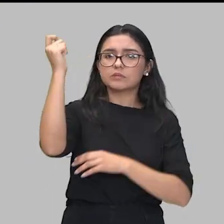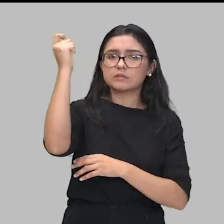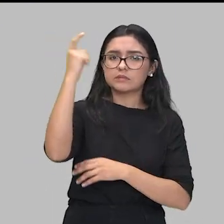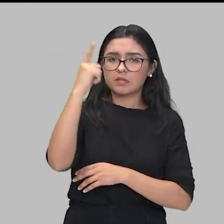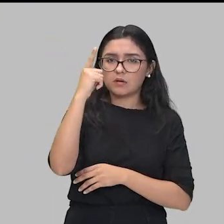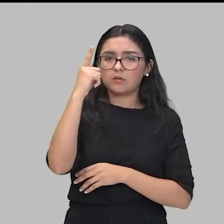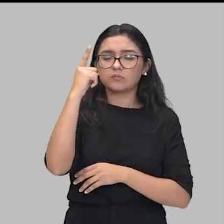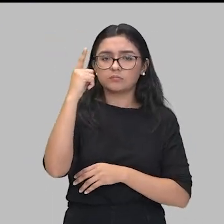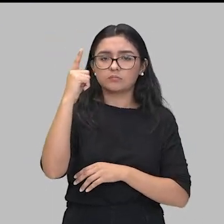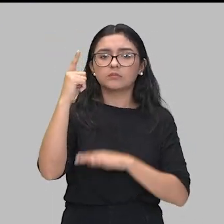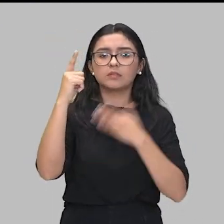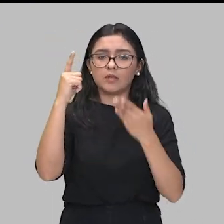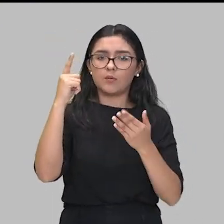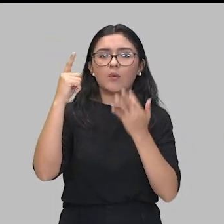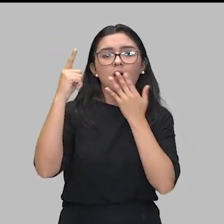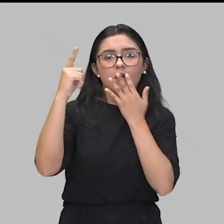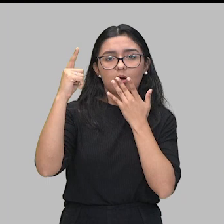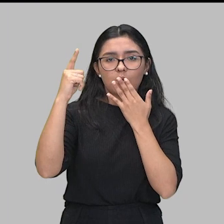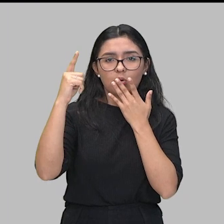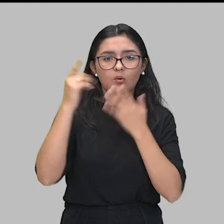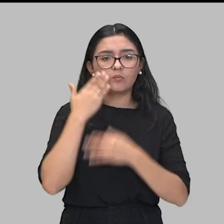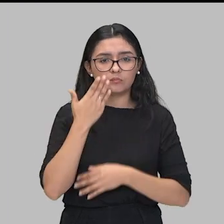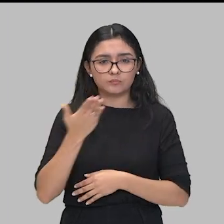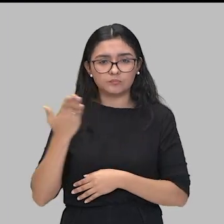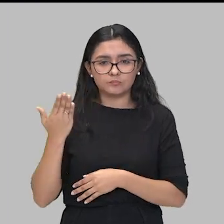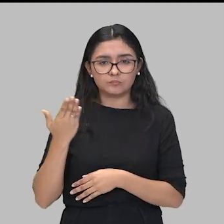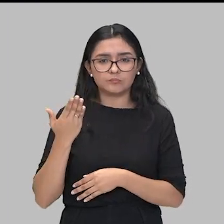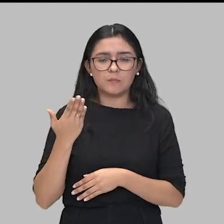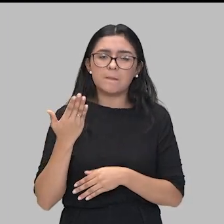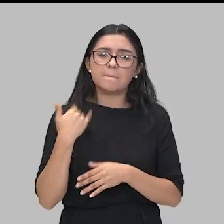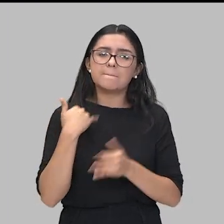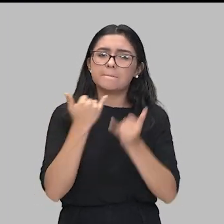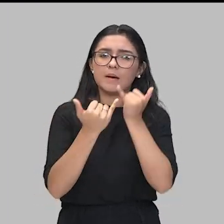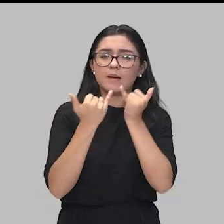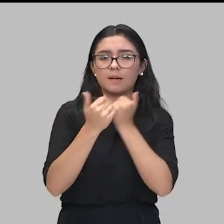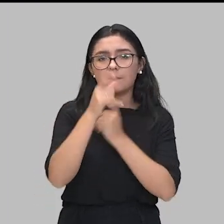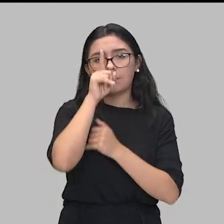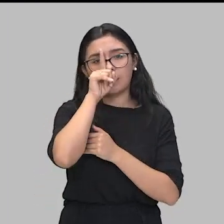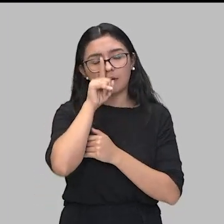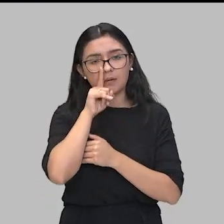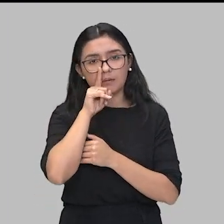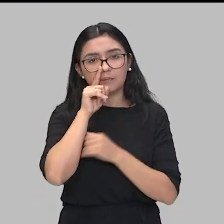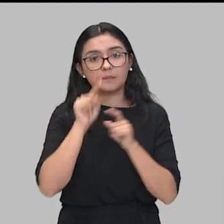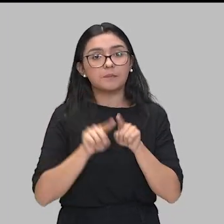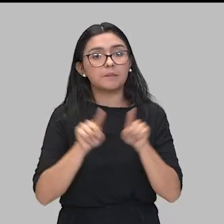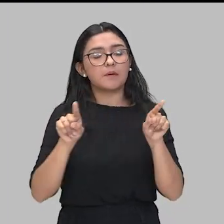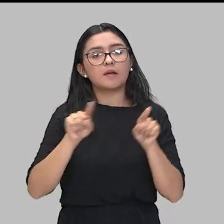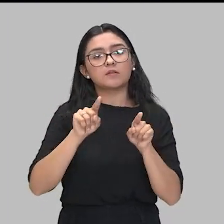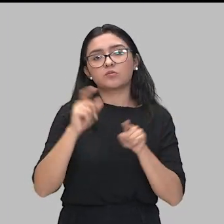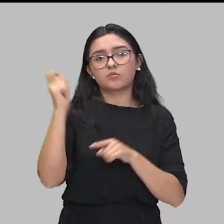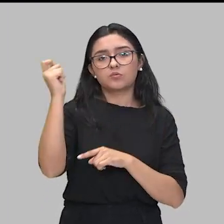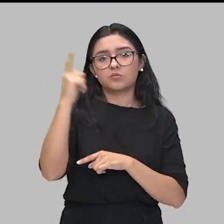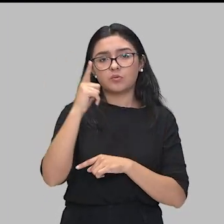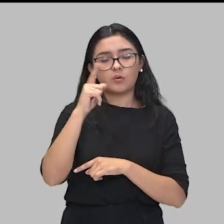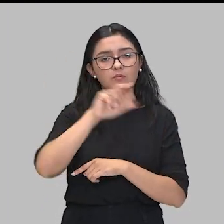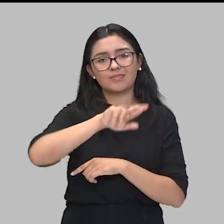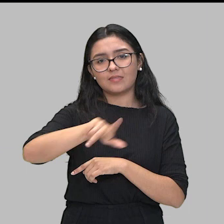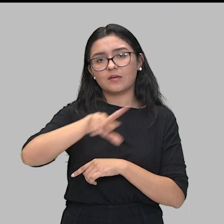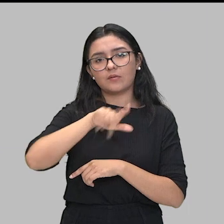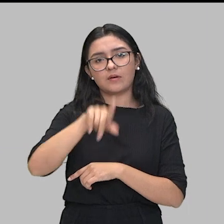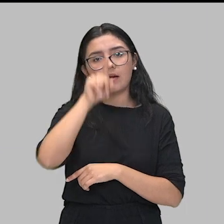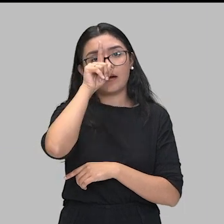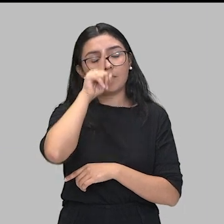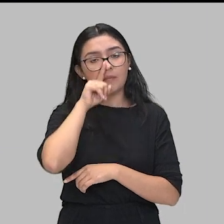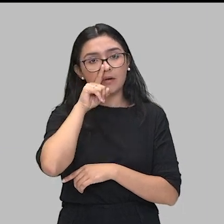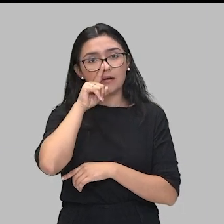é exatamente essa cor que você observa dele, meio amarelado, né, pessoal? Mas ele não é amarelo, ele só está